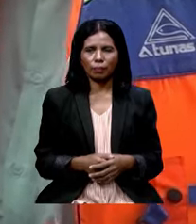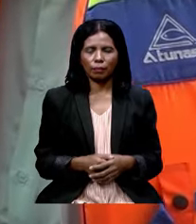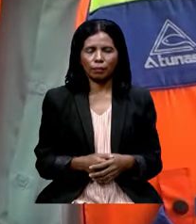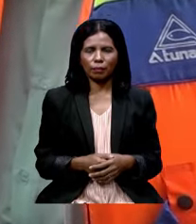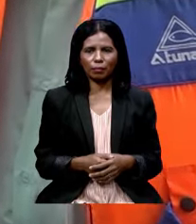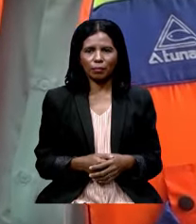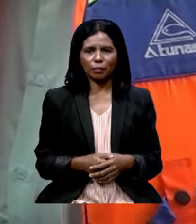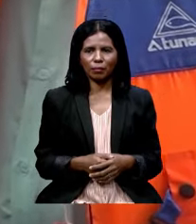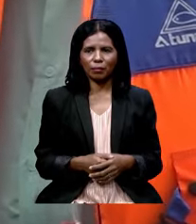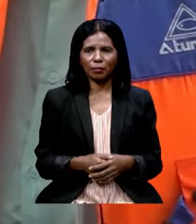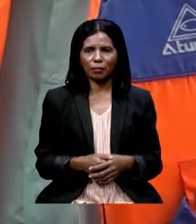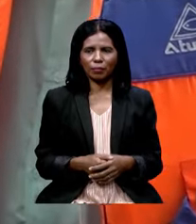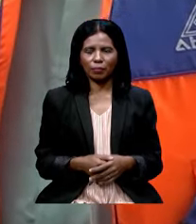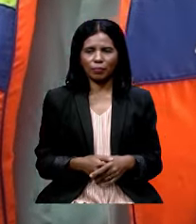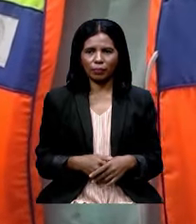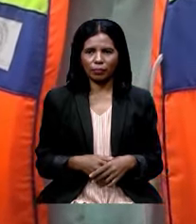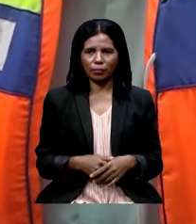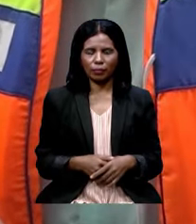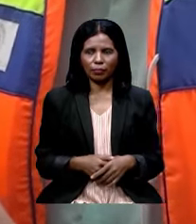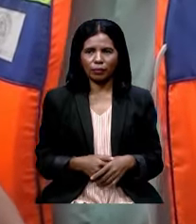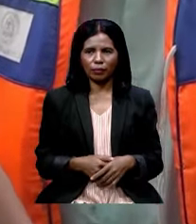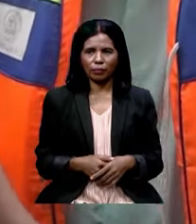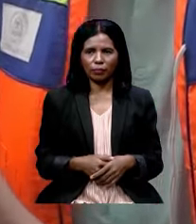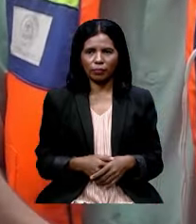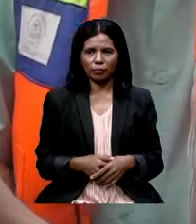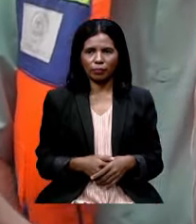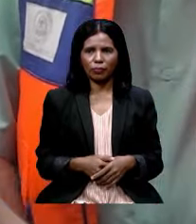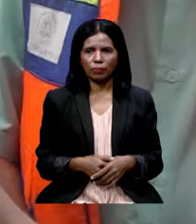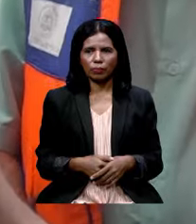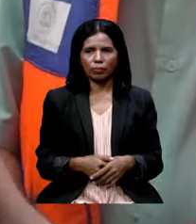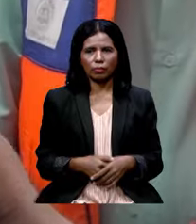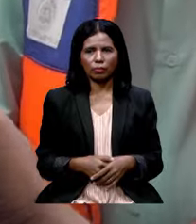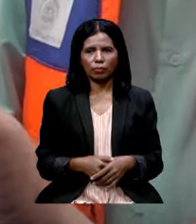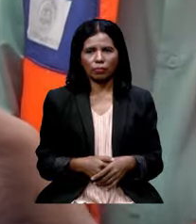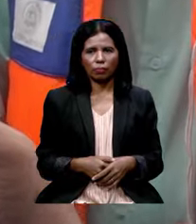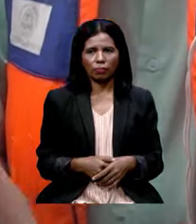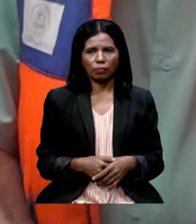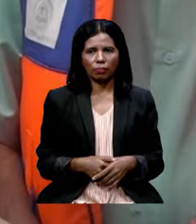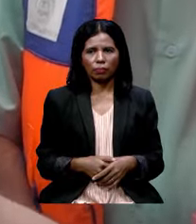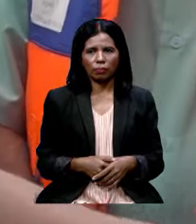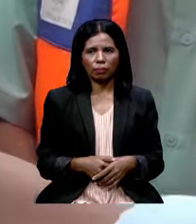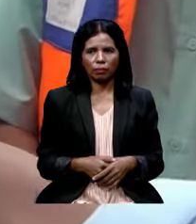Presidente. Hai di no tempo passado Indonesia ini hai mo safe